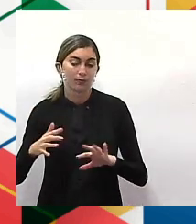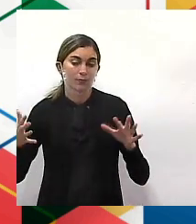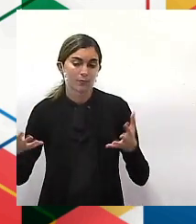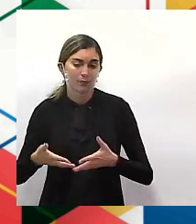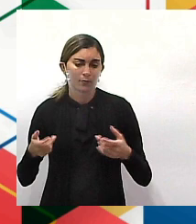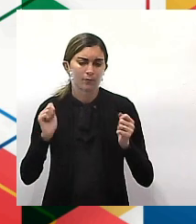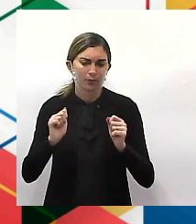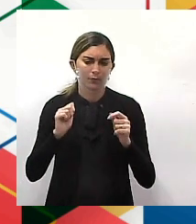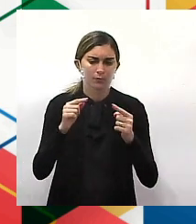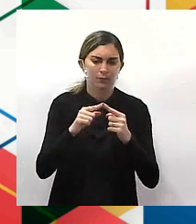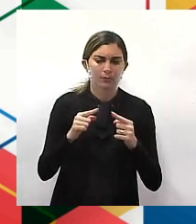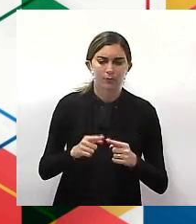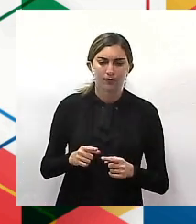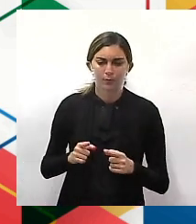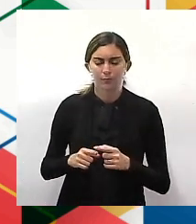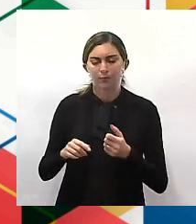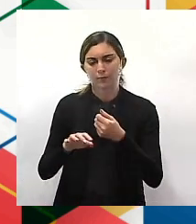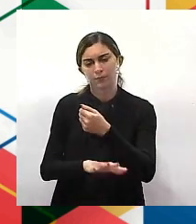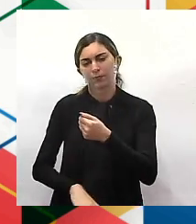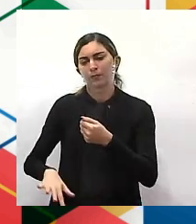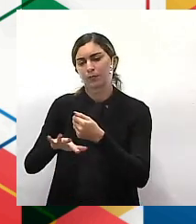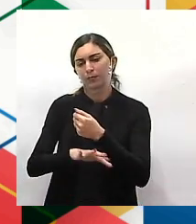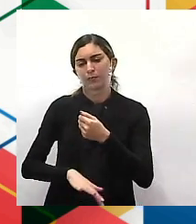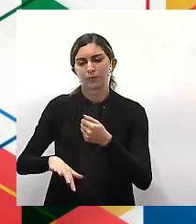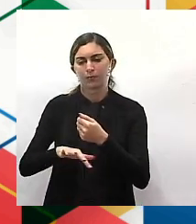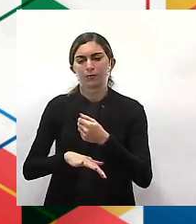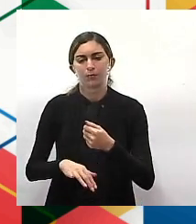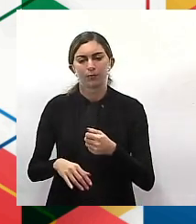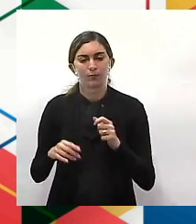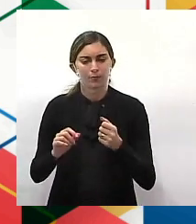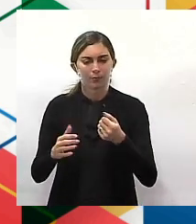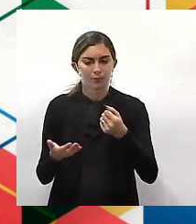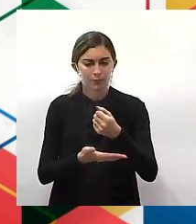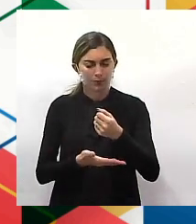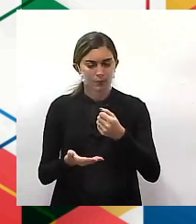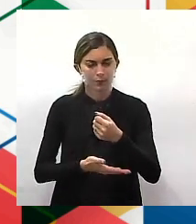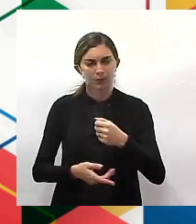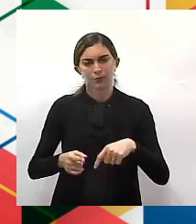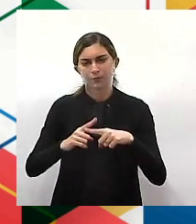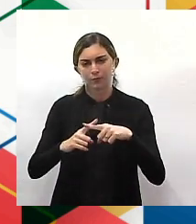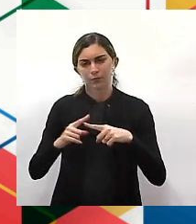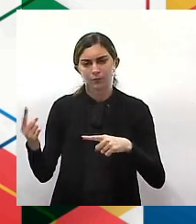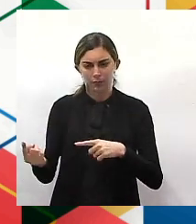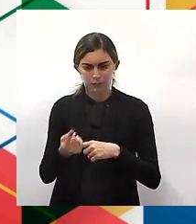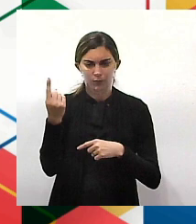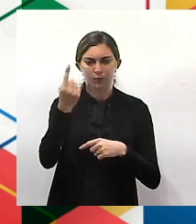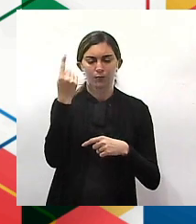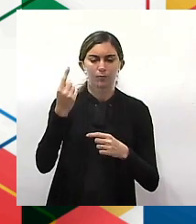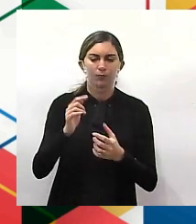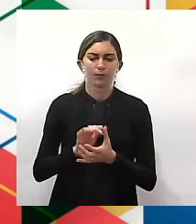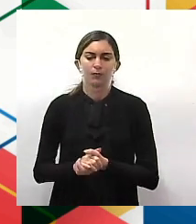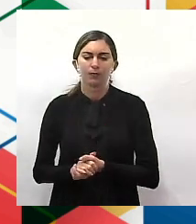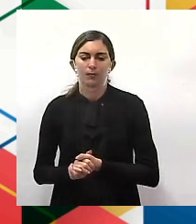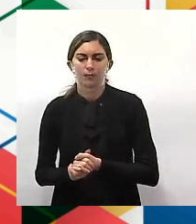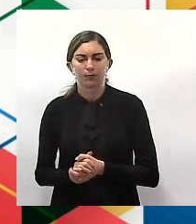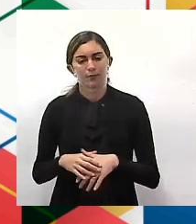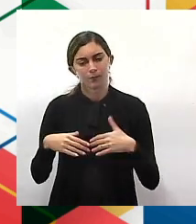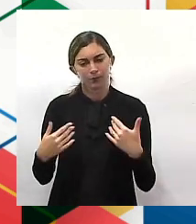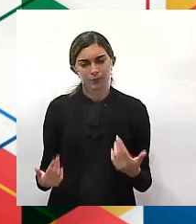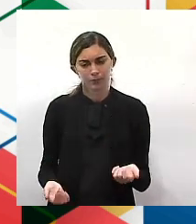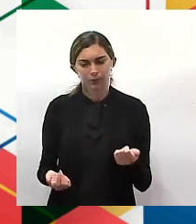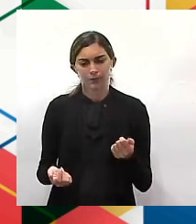posso aplicar ali a fórmula da área do paralelogramo, que é base vezes altura.